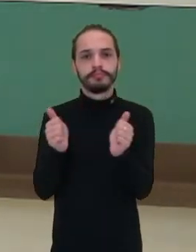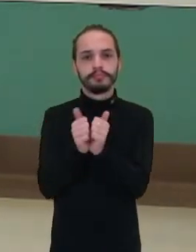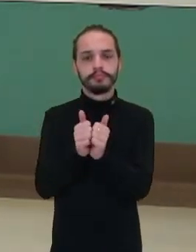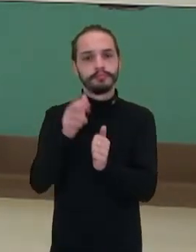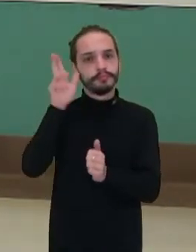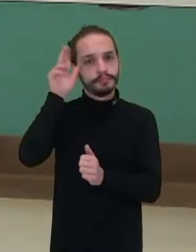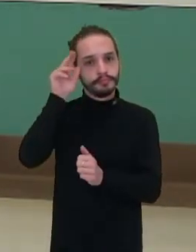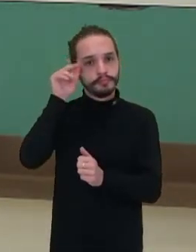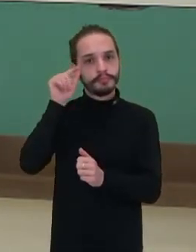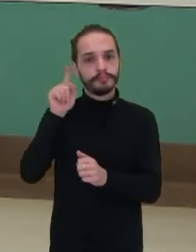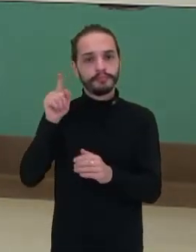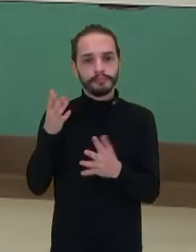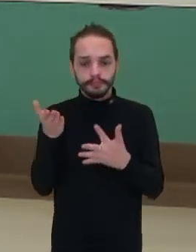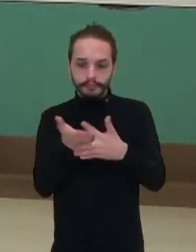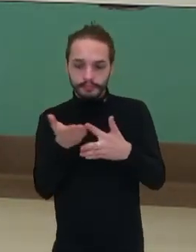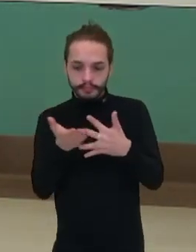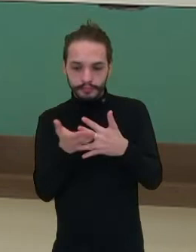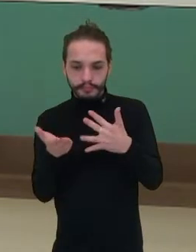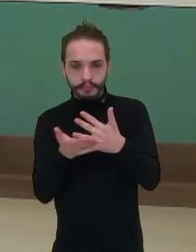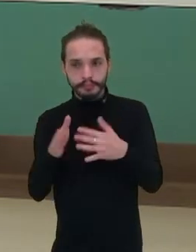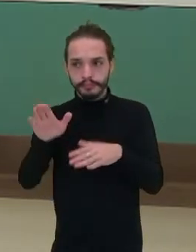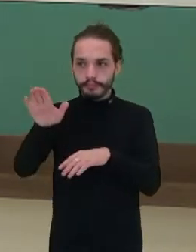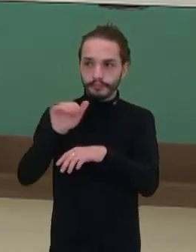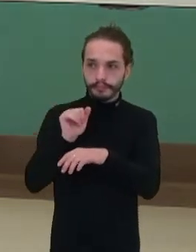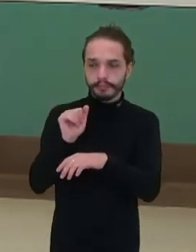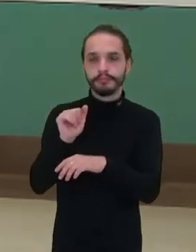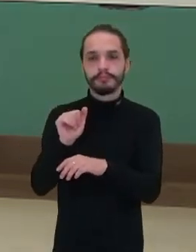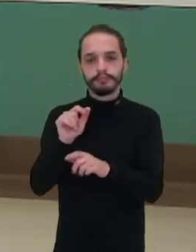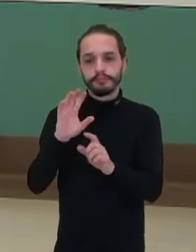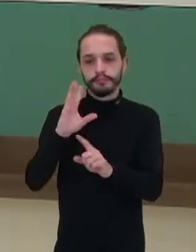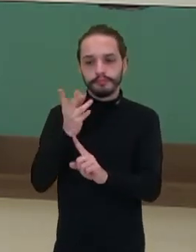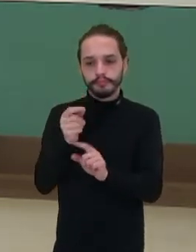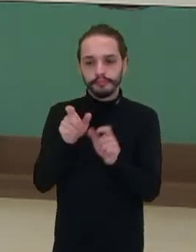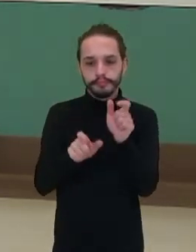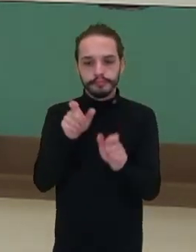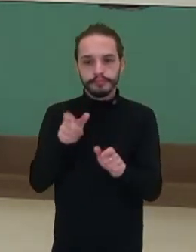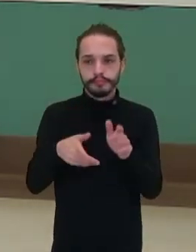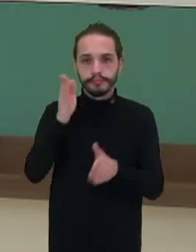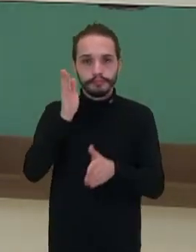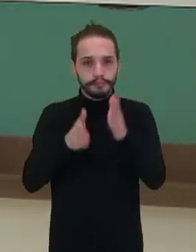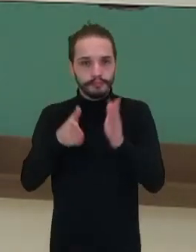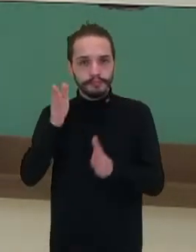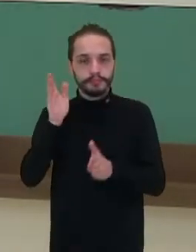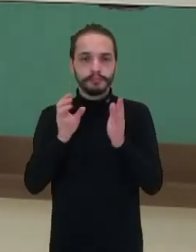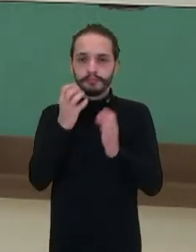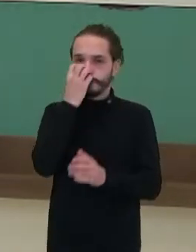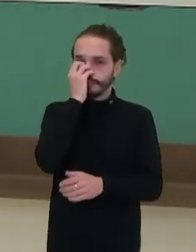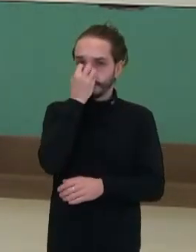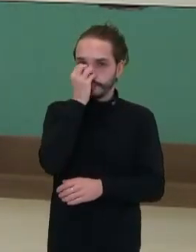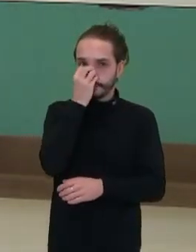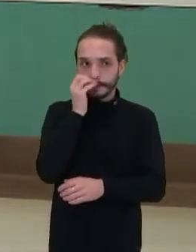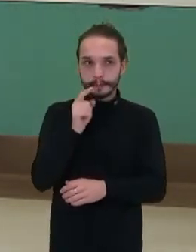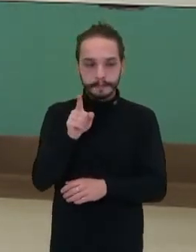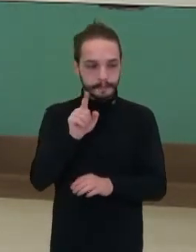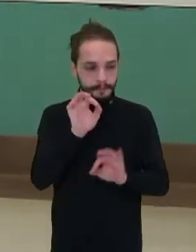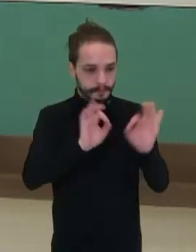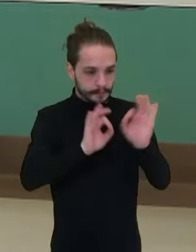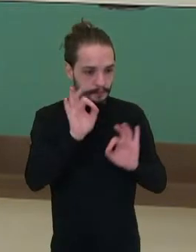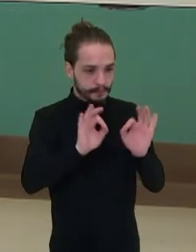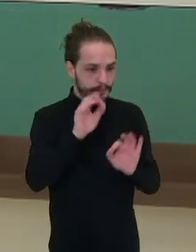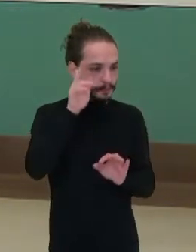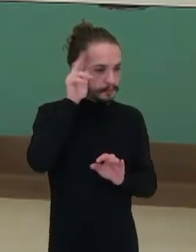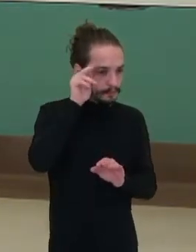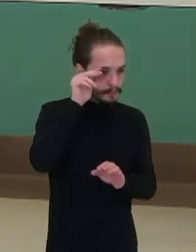chamou aqueles artistas itinerantes, que eram os atores cômicos, palhaços. Então, enquanto ele preparava um número para outro número equestre, que ele tirava uma